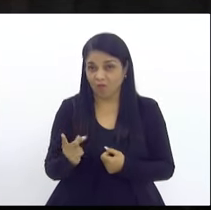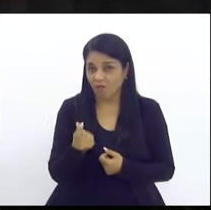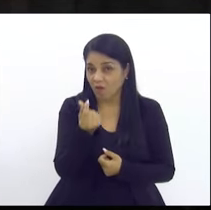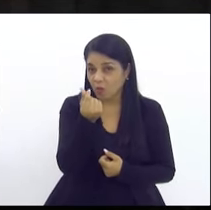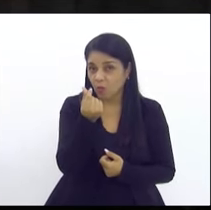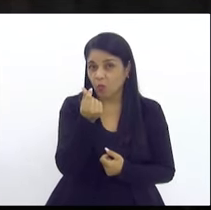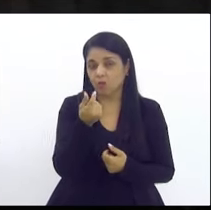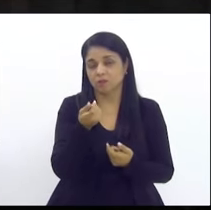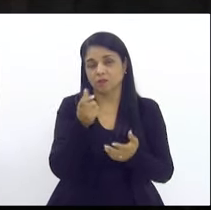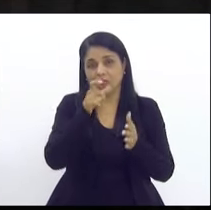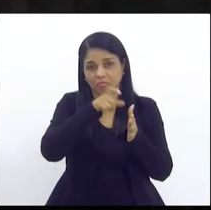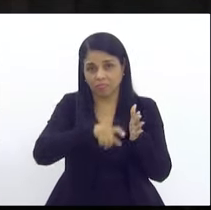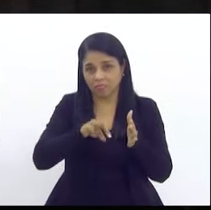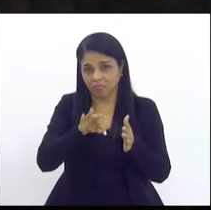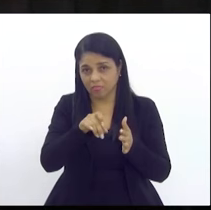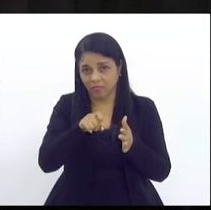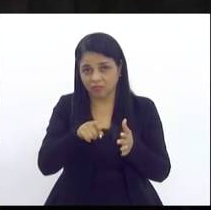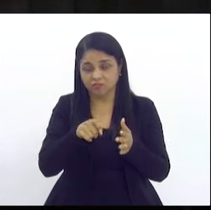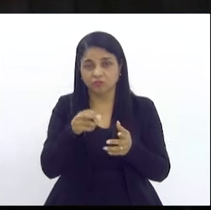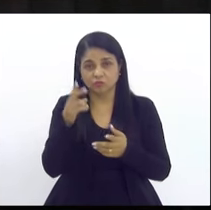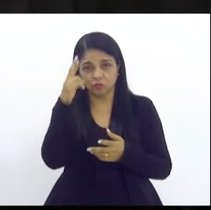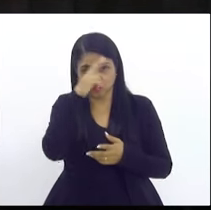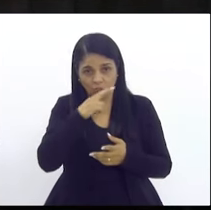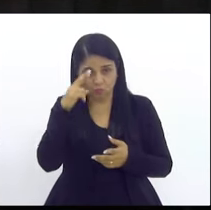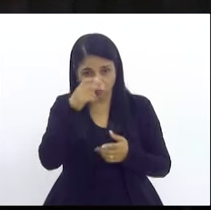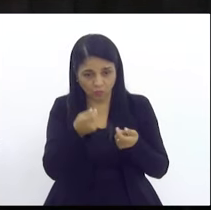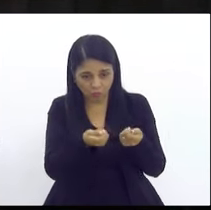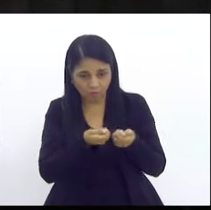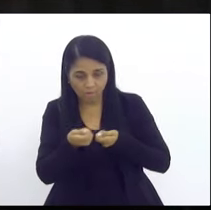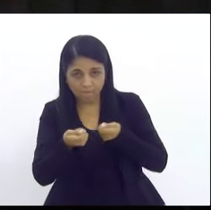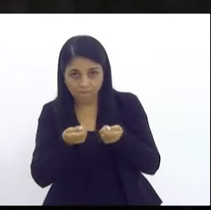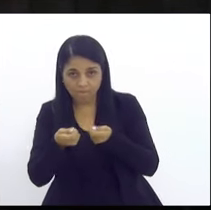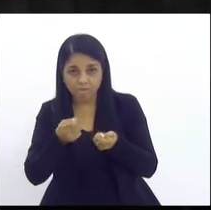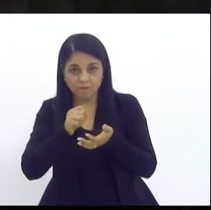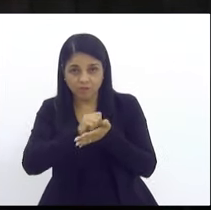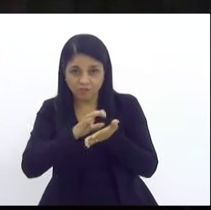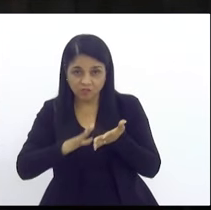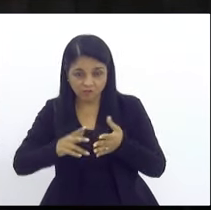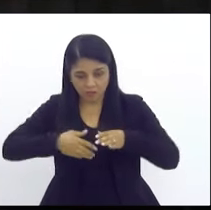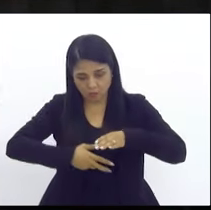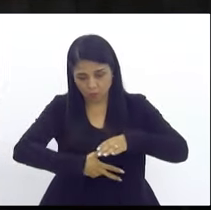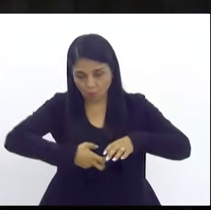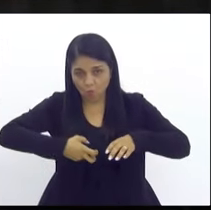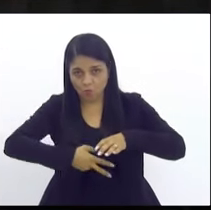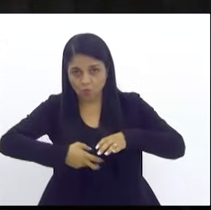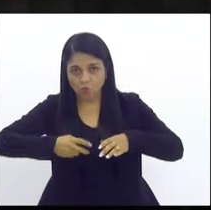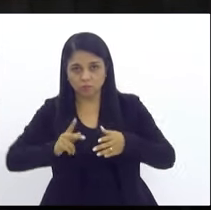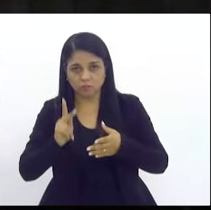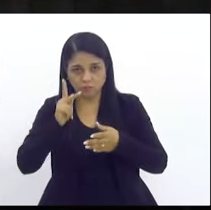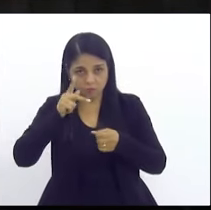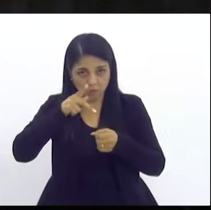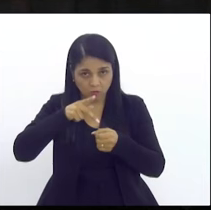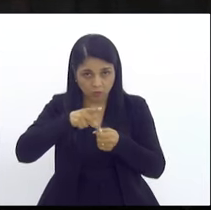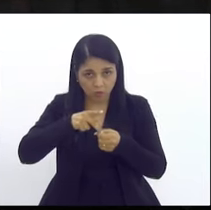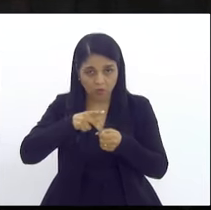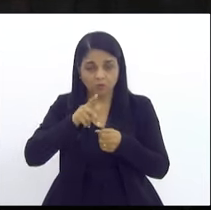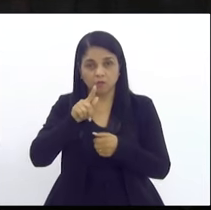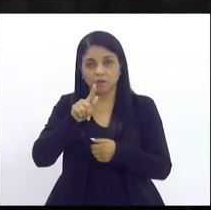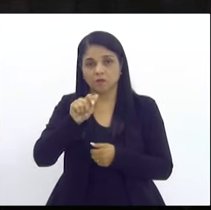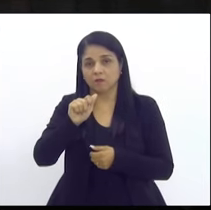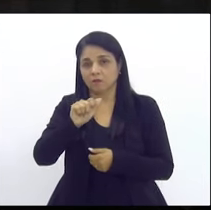controle, monitoramento e fiscalização das atividades de exploração e produção de petróleo e